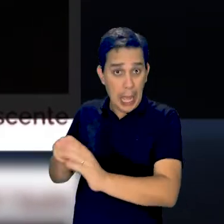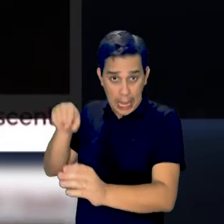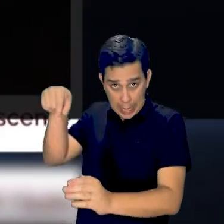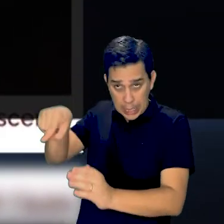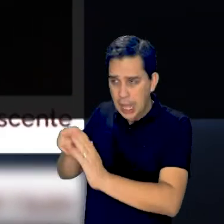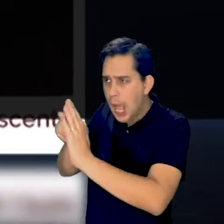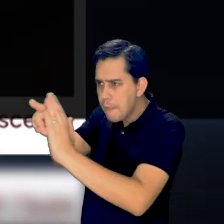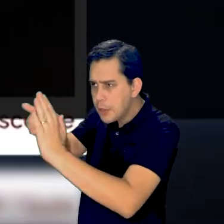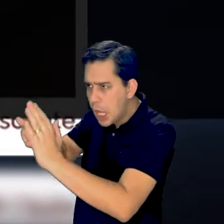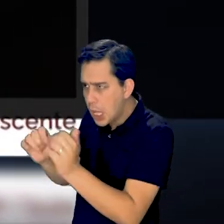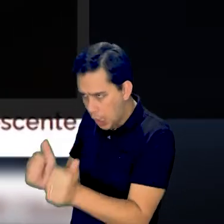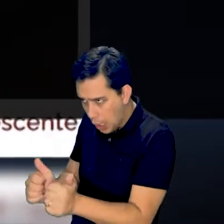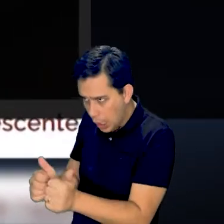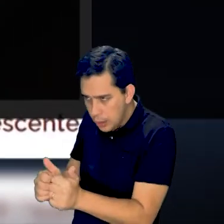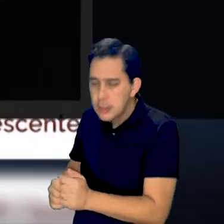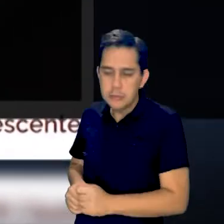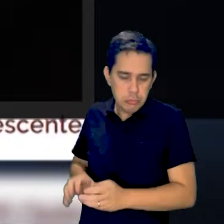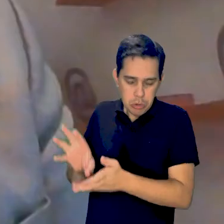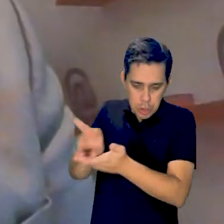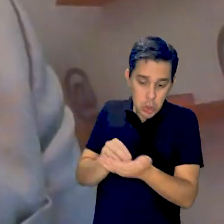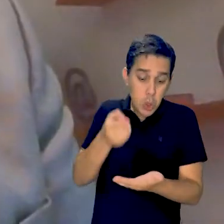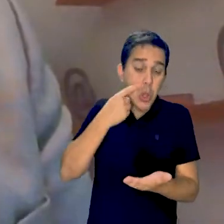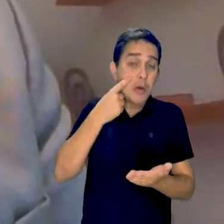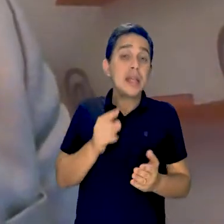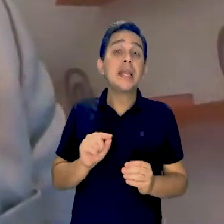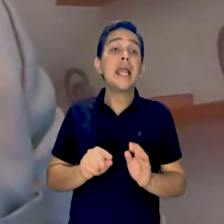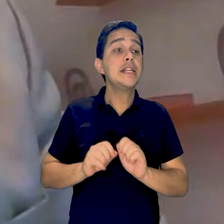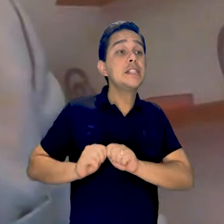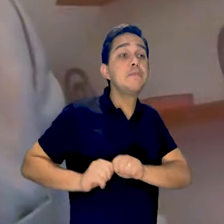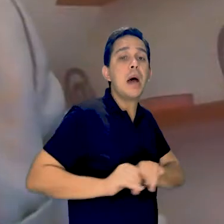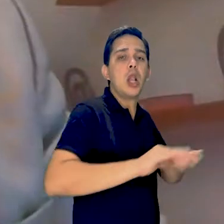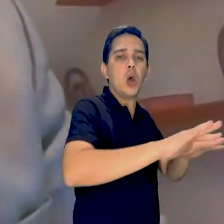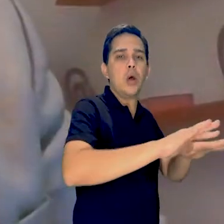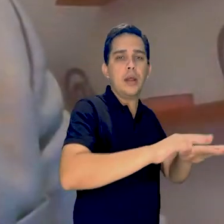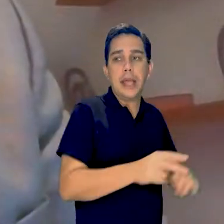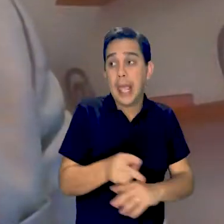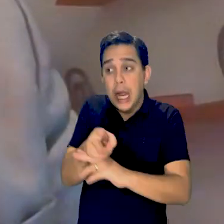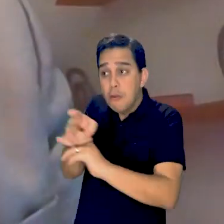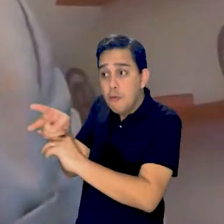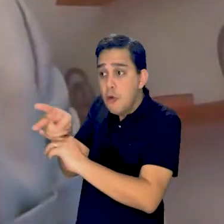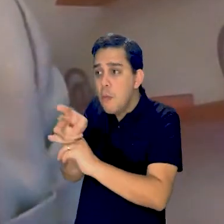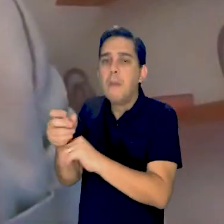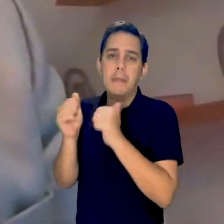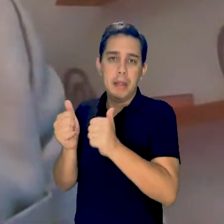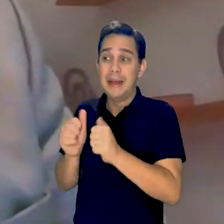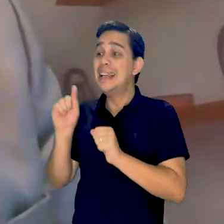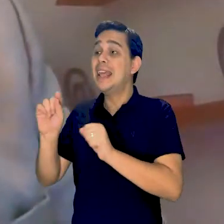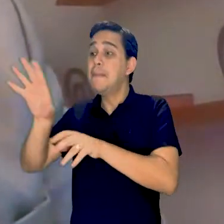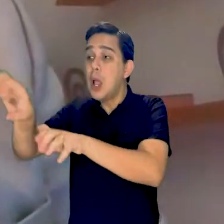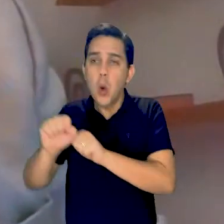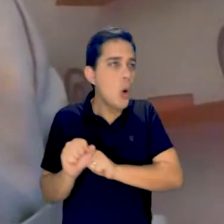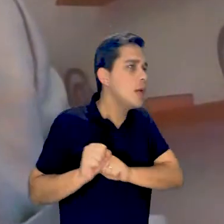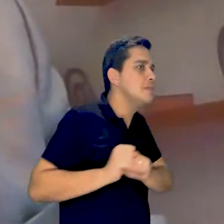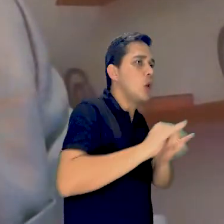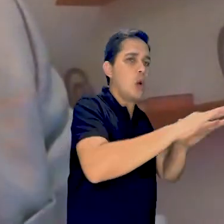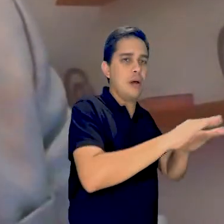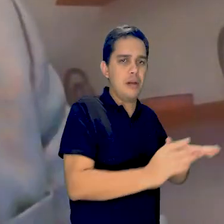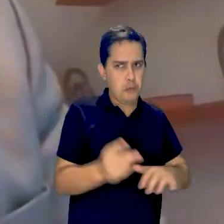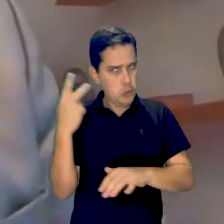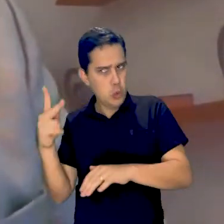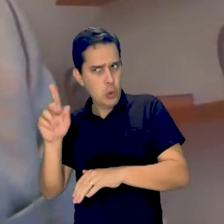quem vazou essa filmagem. Pode ter sido o próprio Gabriel ou pode ter sido o